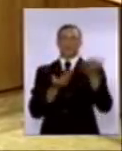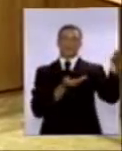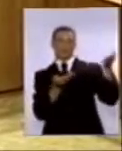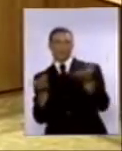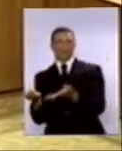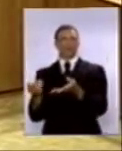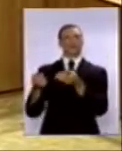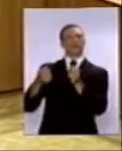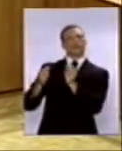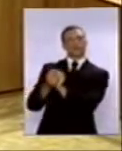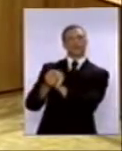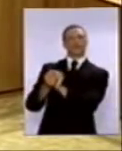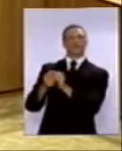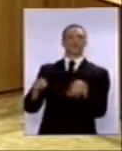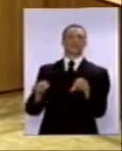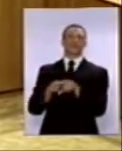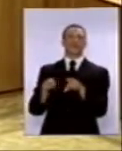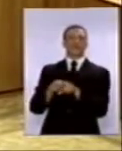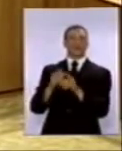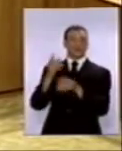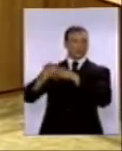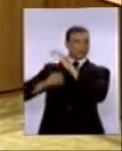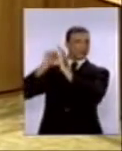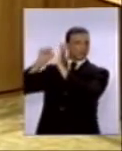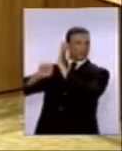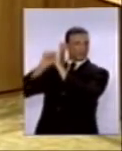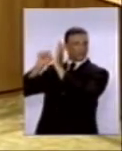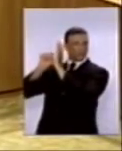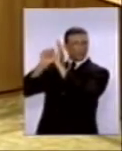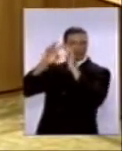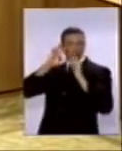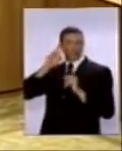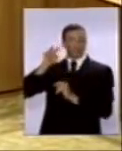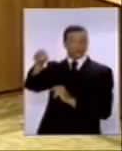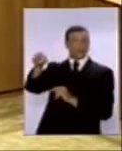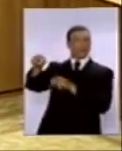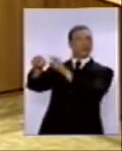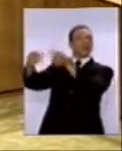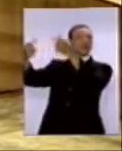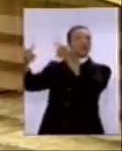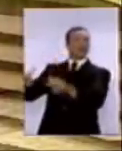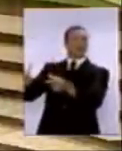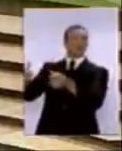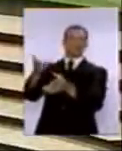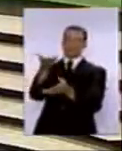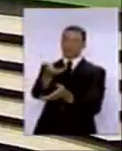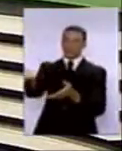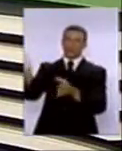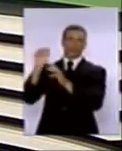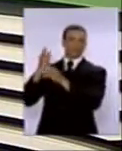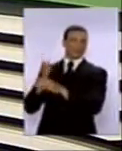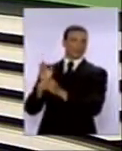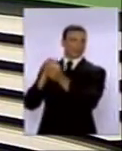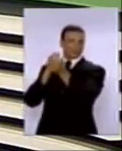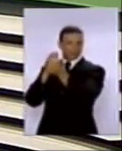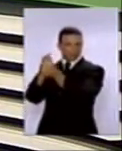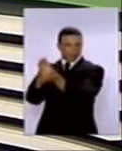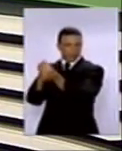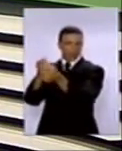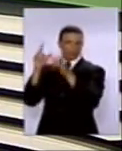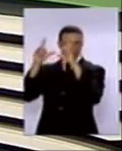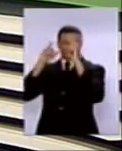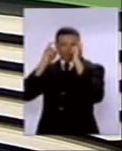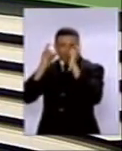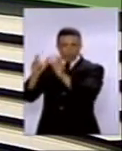exatamente deste ponto aonde nós estaremos acompanhando o plenário do supremo tribunal